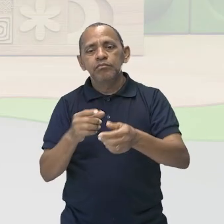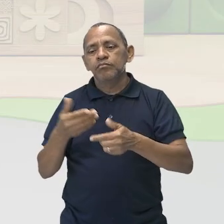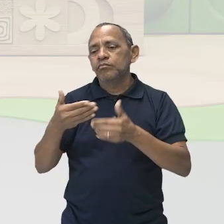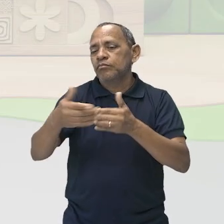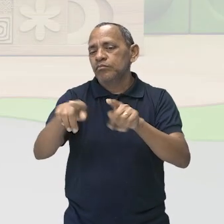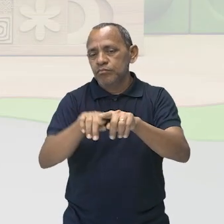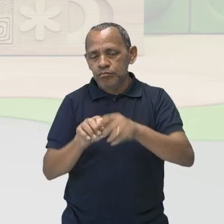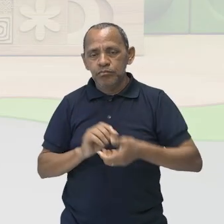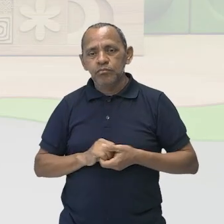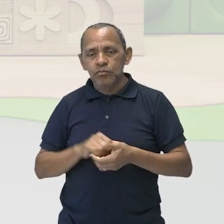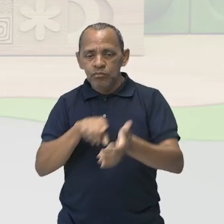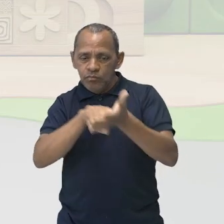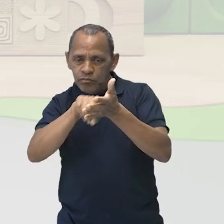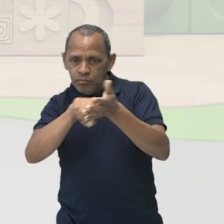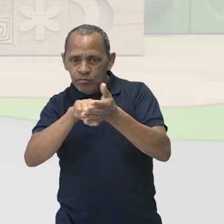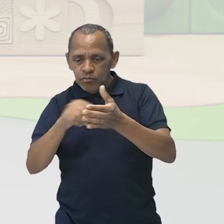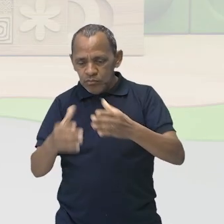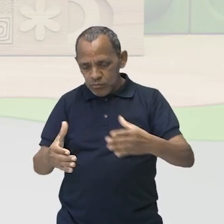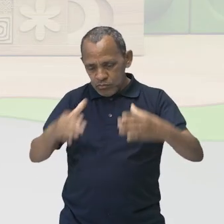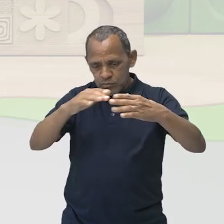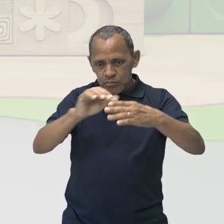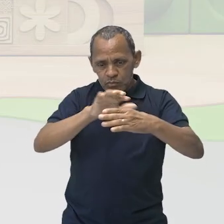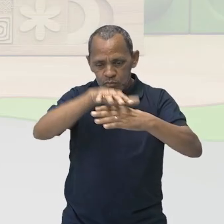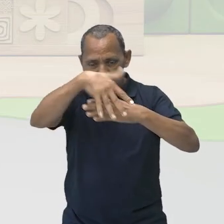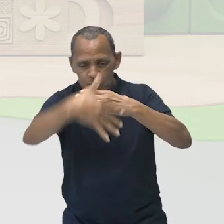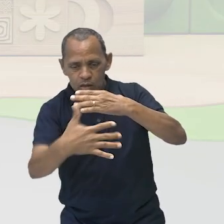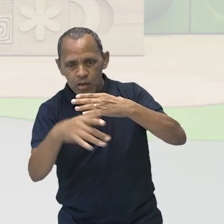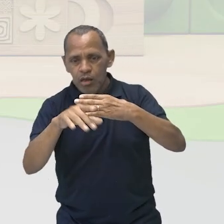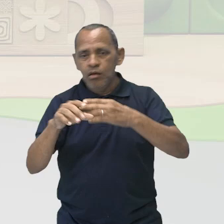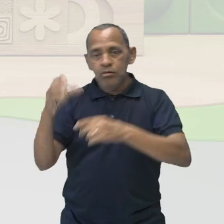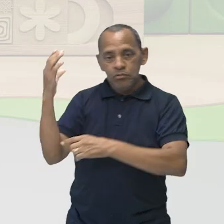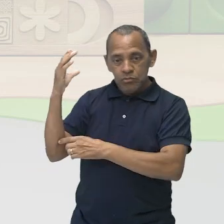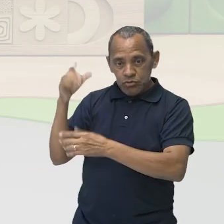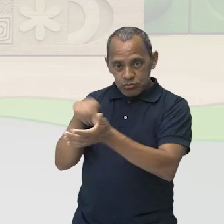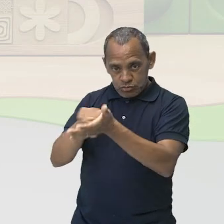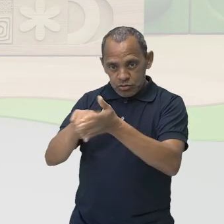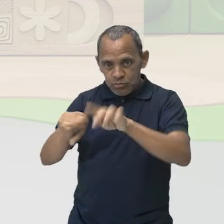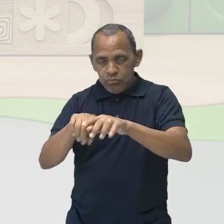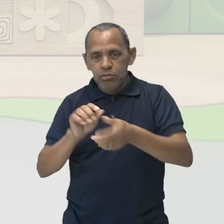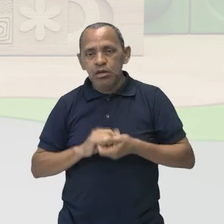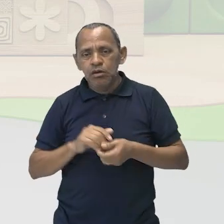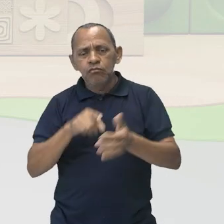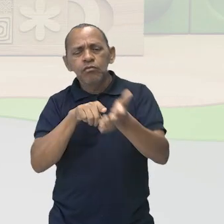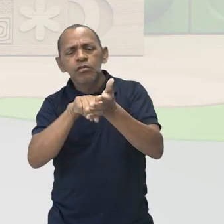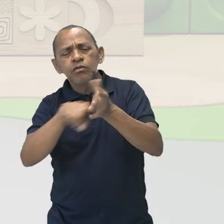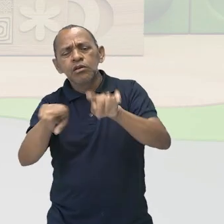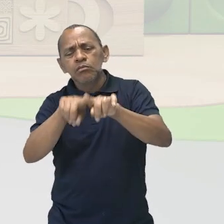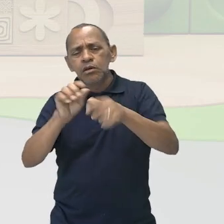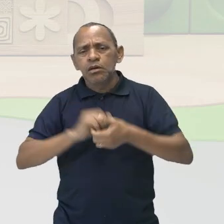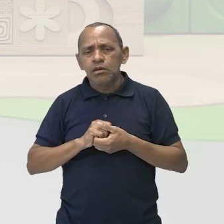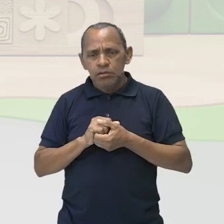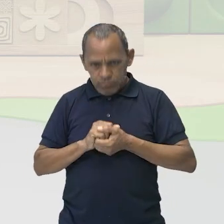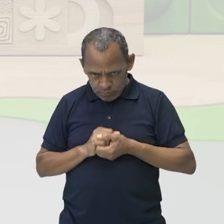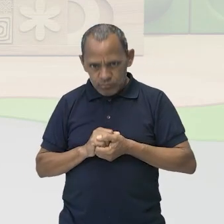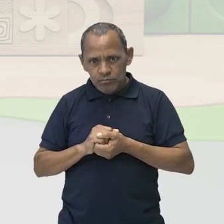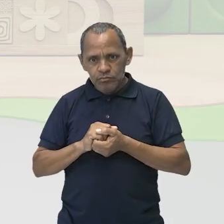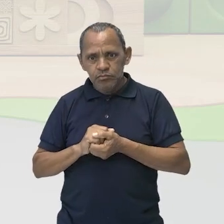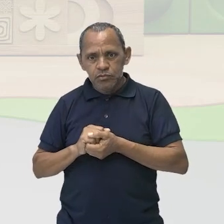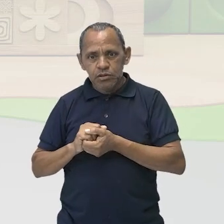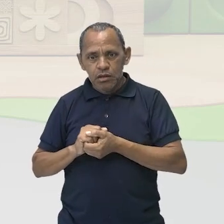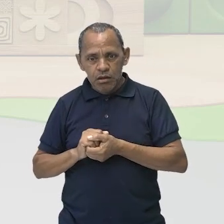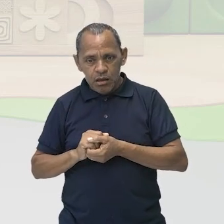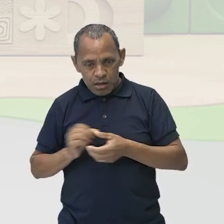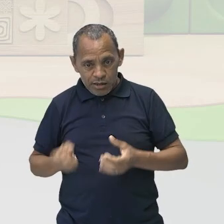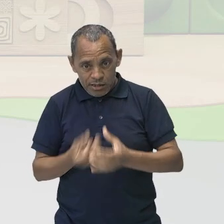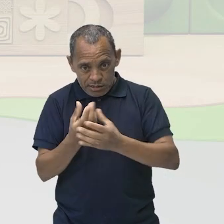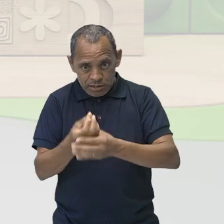desses vulcões, quando os cientistas fazem o acompanhamento da emissão de gases por um vulcão, também fazem o acompanhamento de